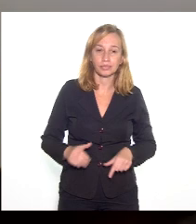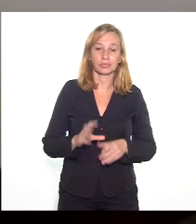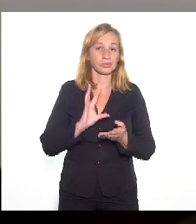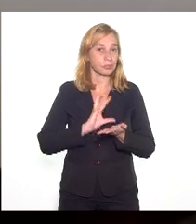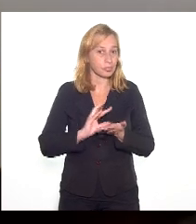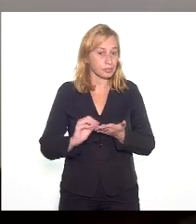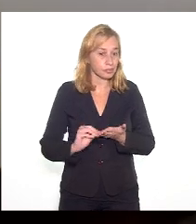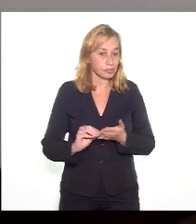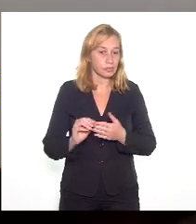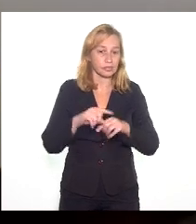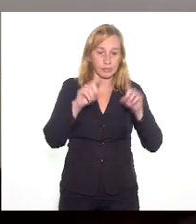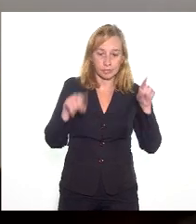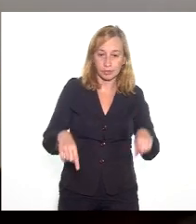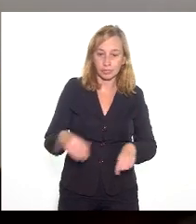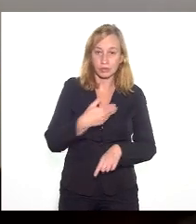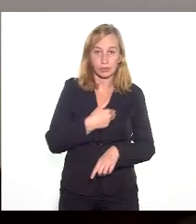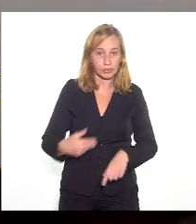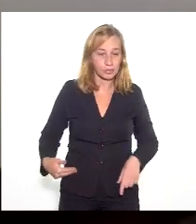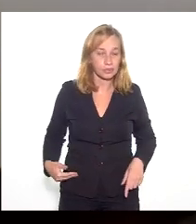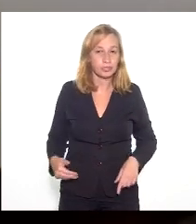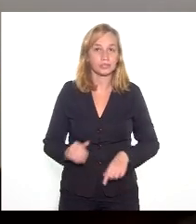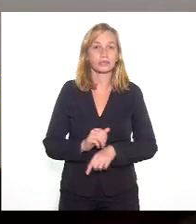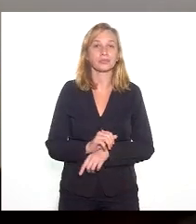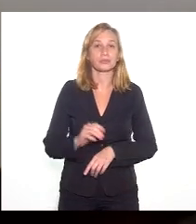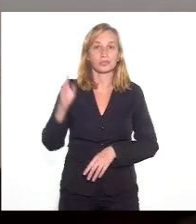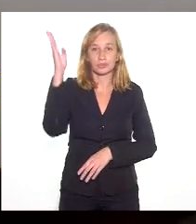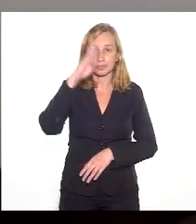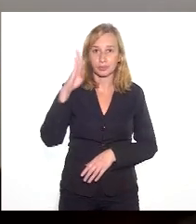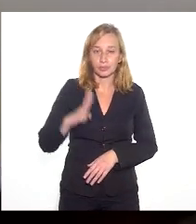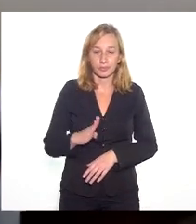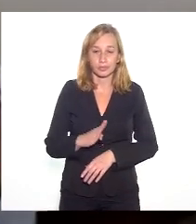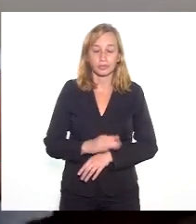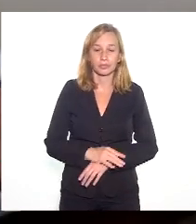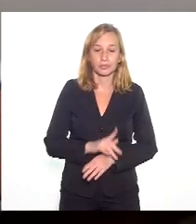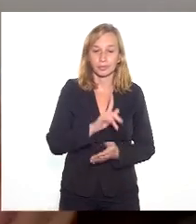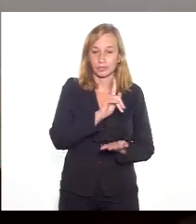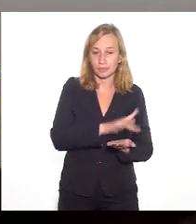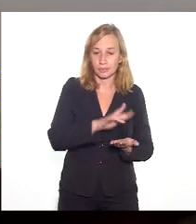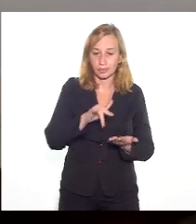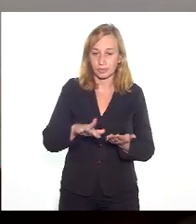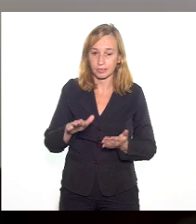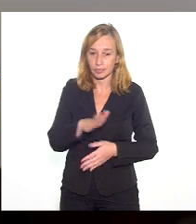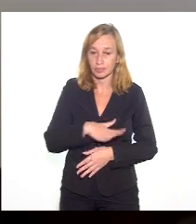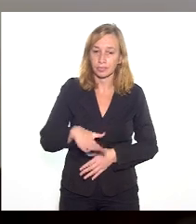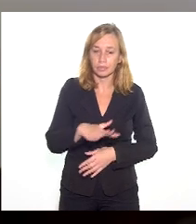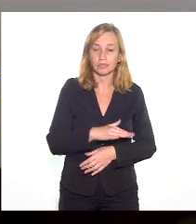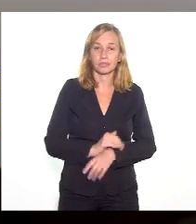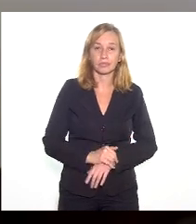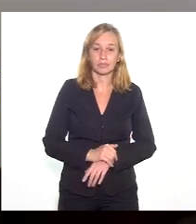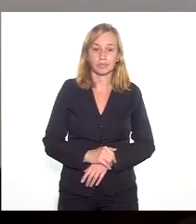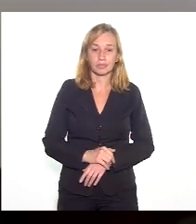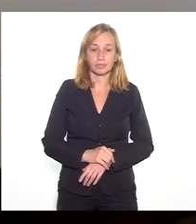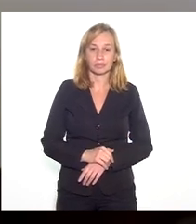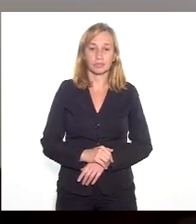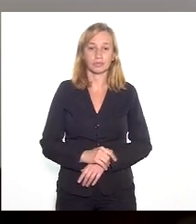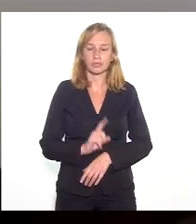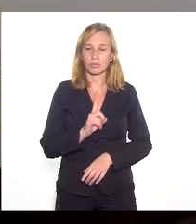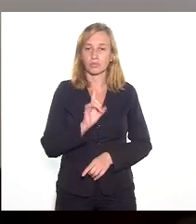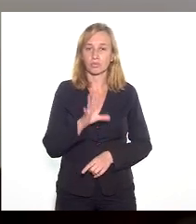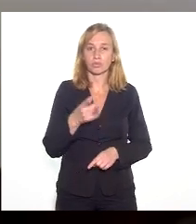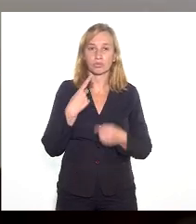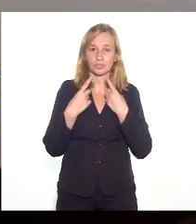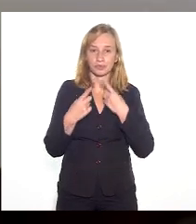pautas de servidoras e servidores públicos do Brasil, em diferentes esferas e instâncias, não é apenas um